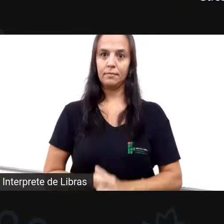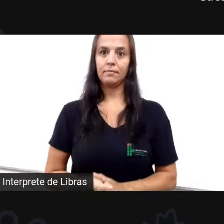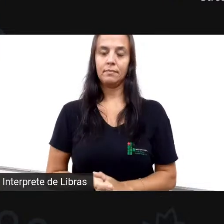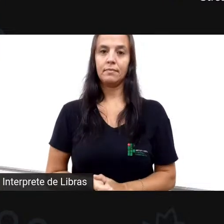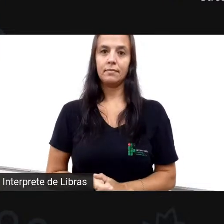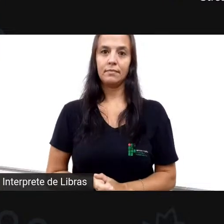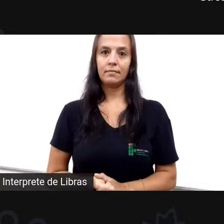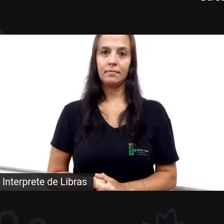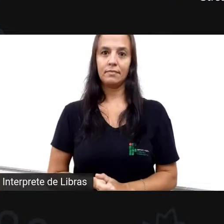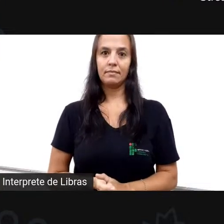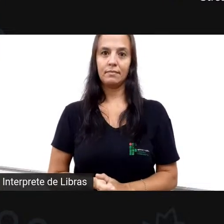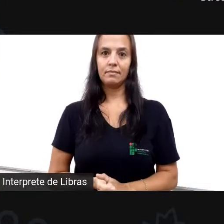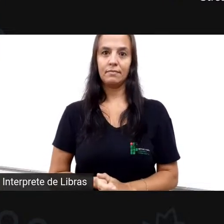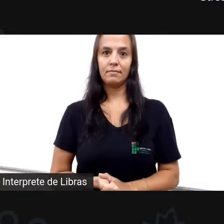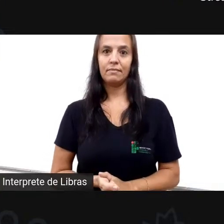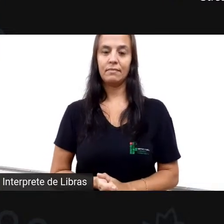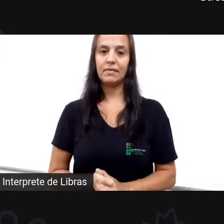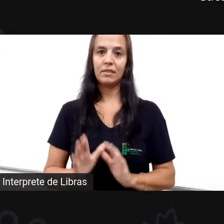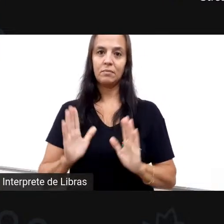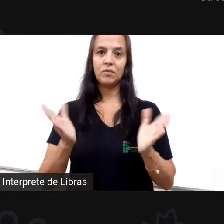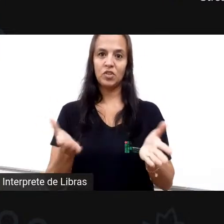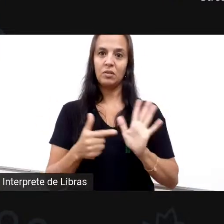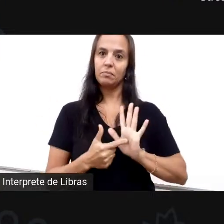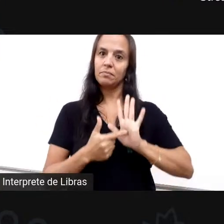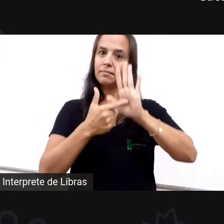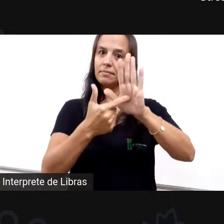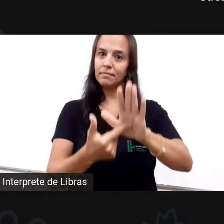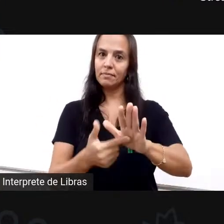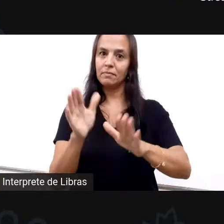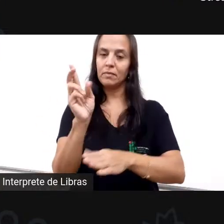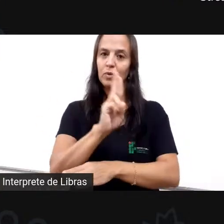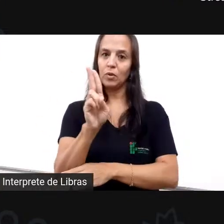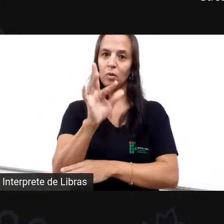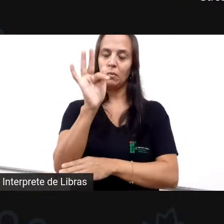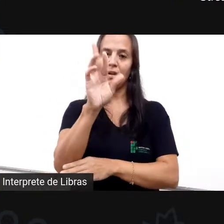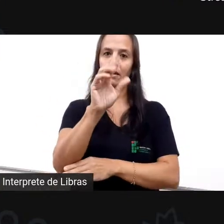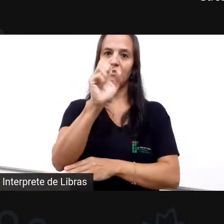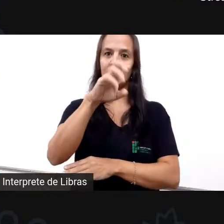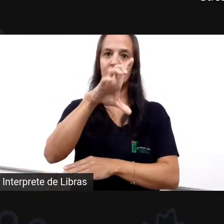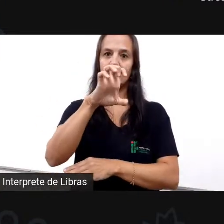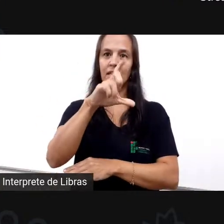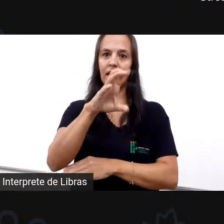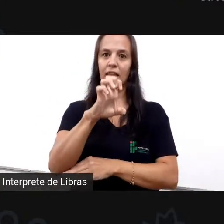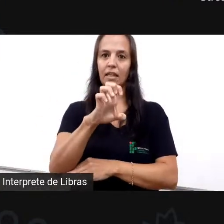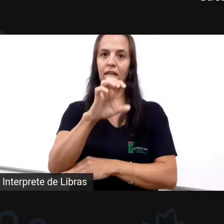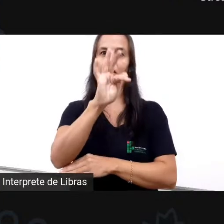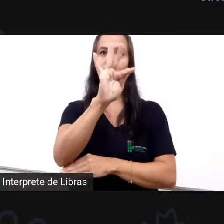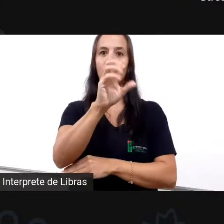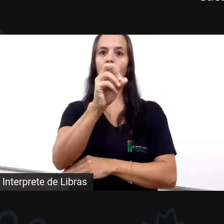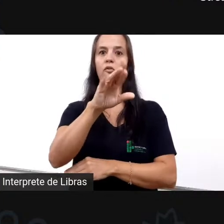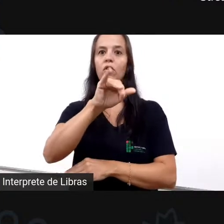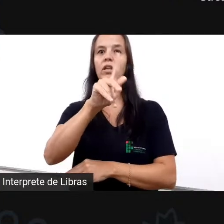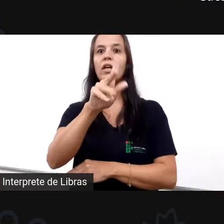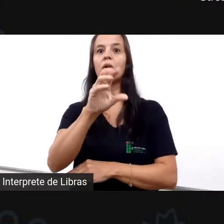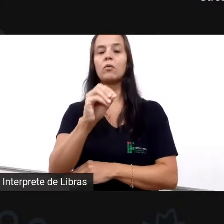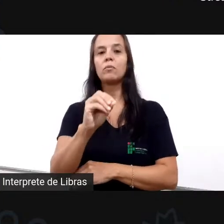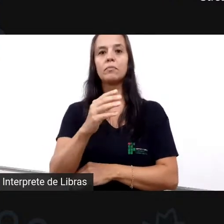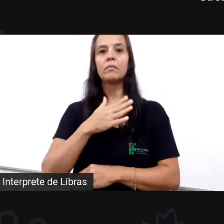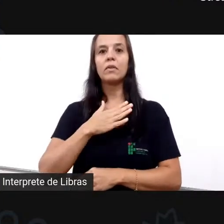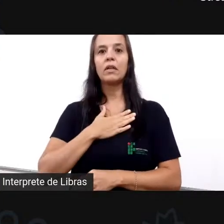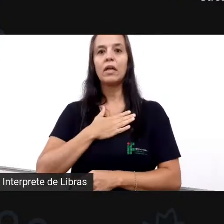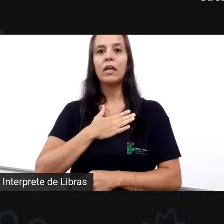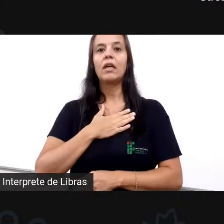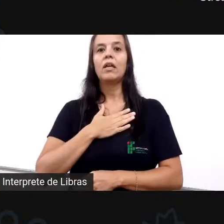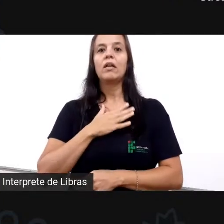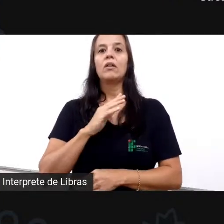como já fui apresentado, o meu nome é Franciele Forigo, eu atuei muito de